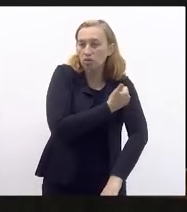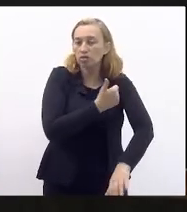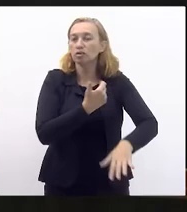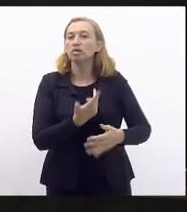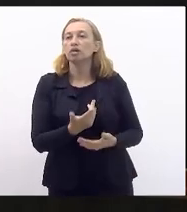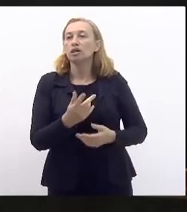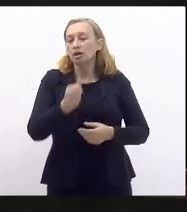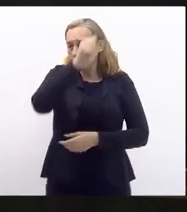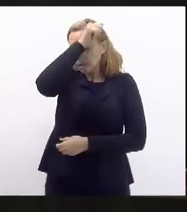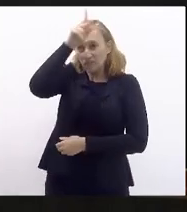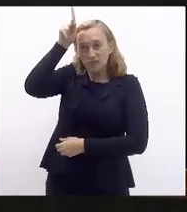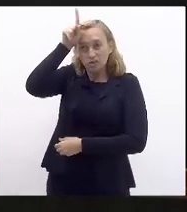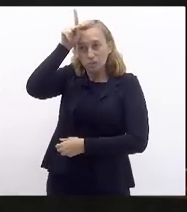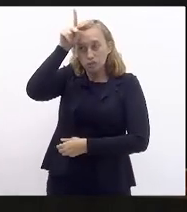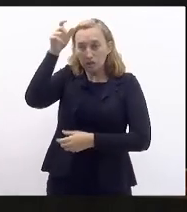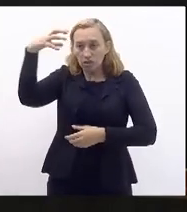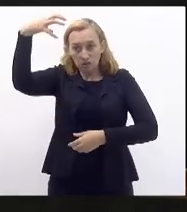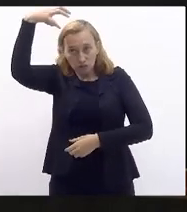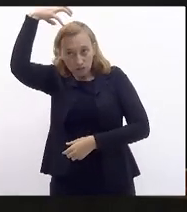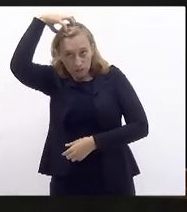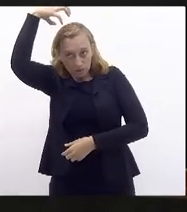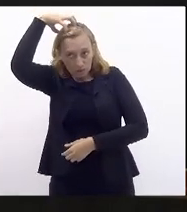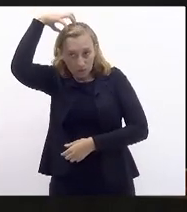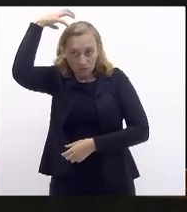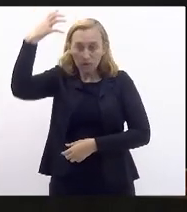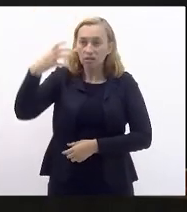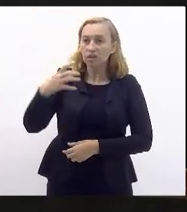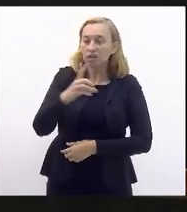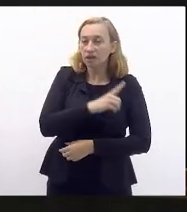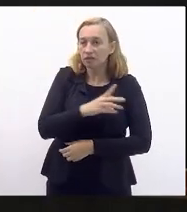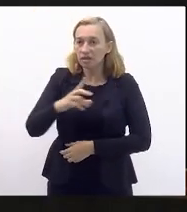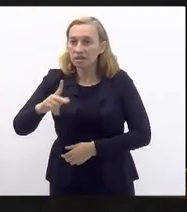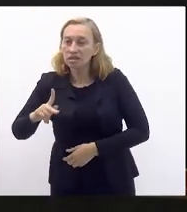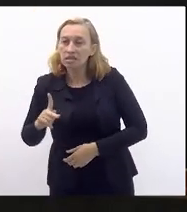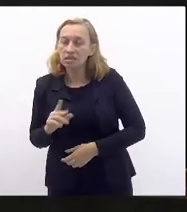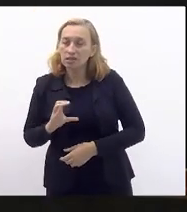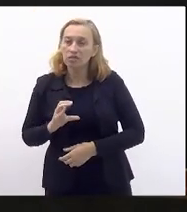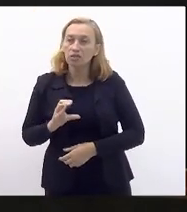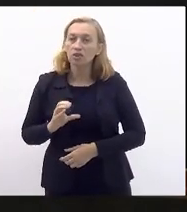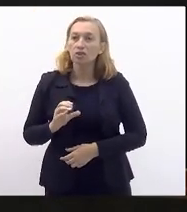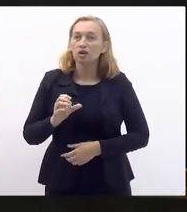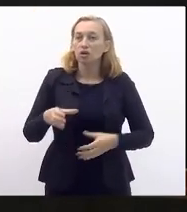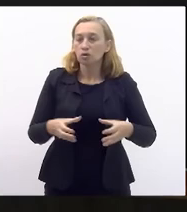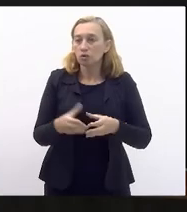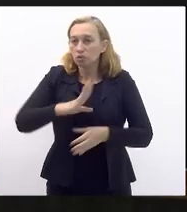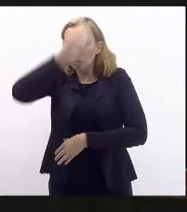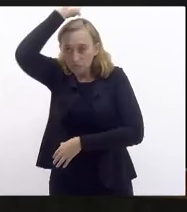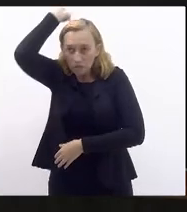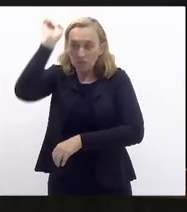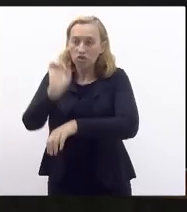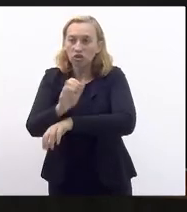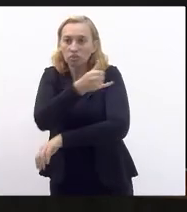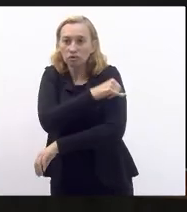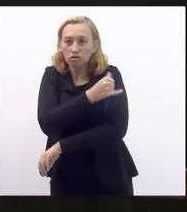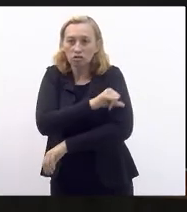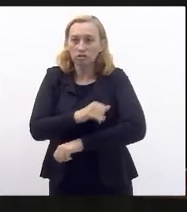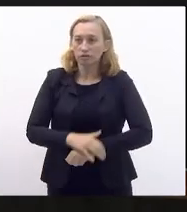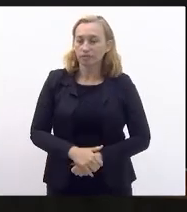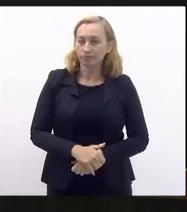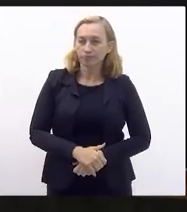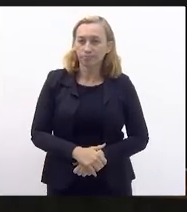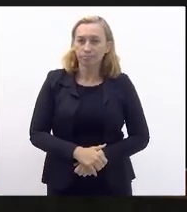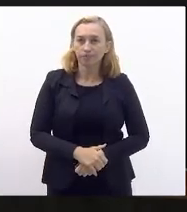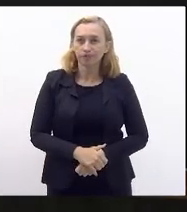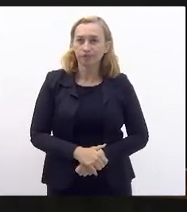prefeitura de Angra dos Reis Defesa Civil e Corpo de Bombeiros Militares do Estado do Rio de Janeiro